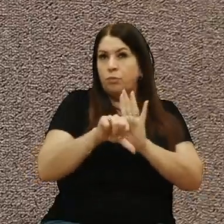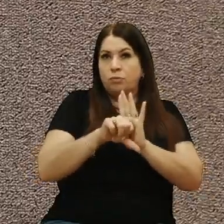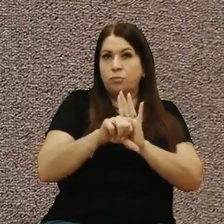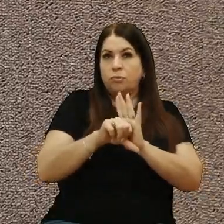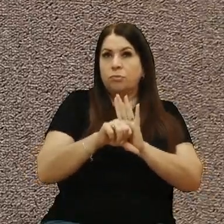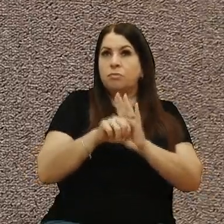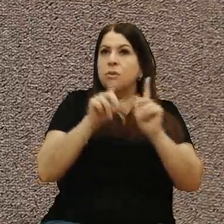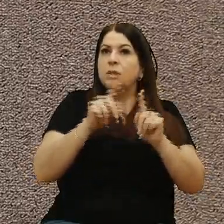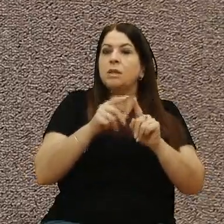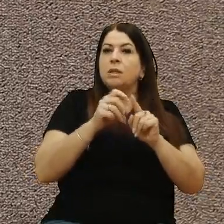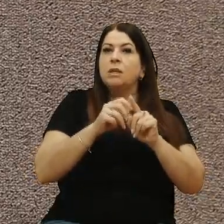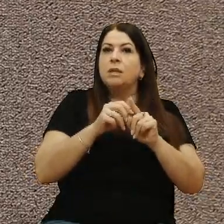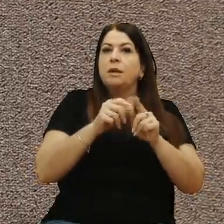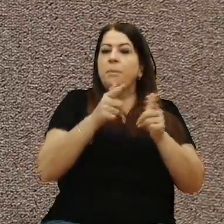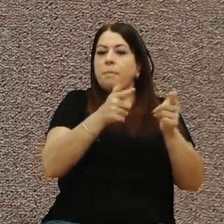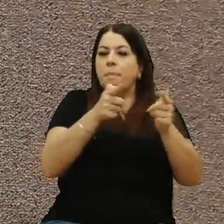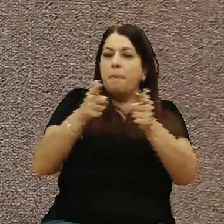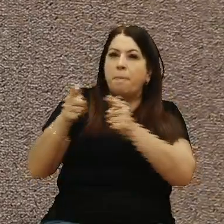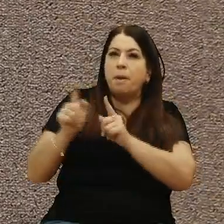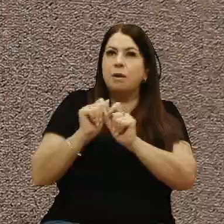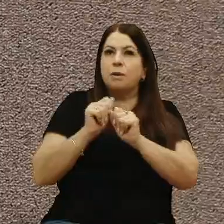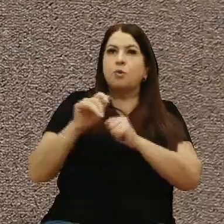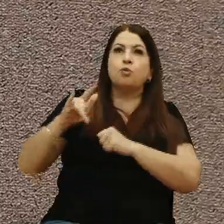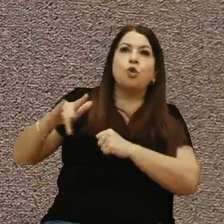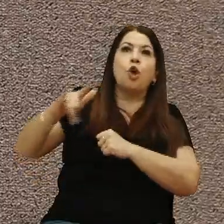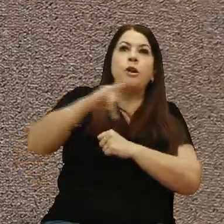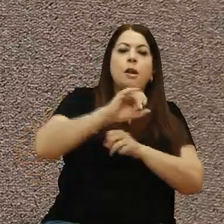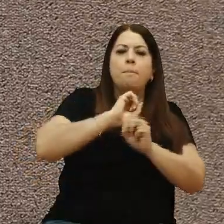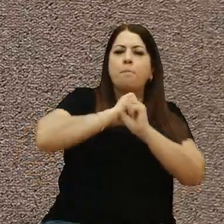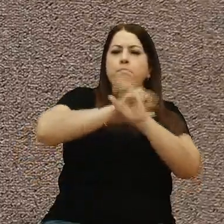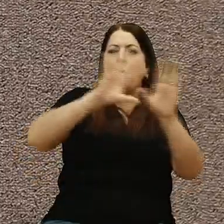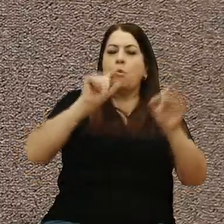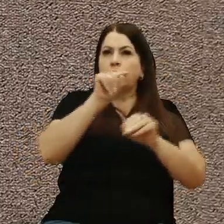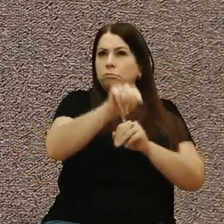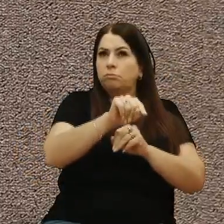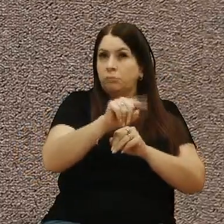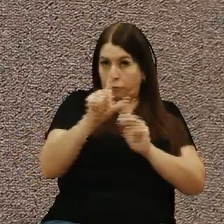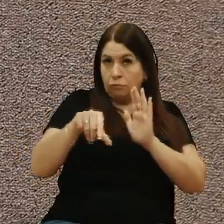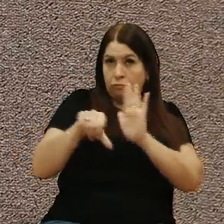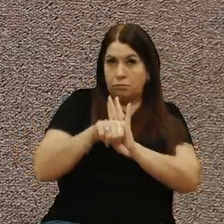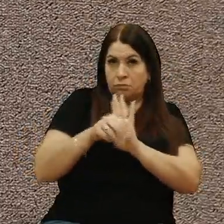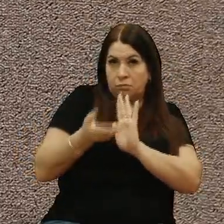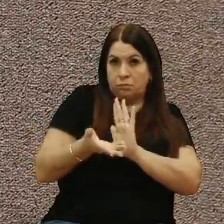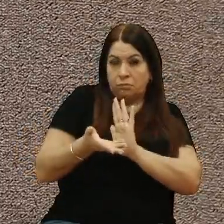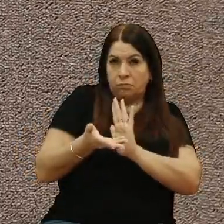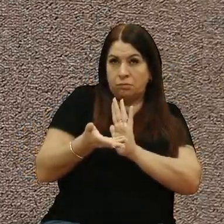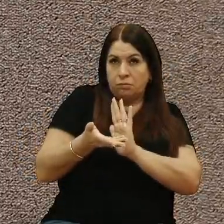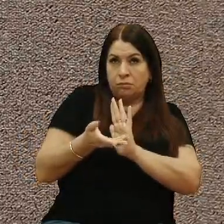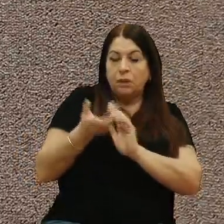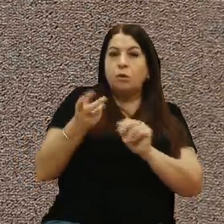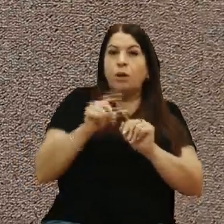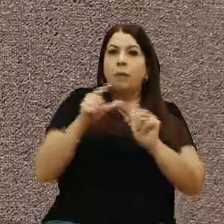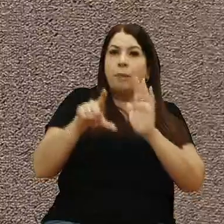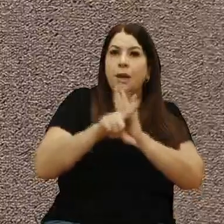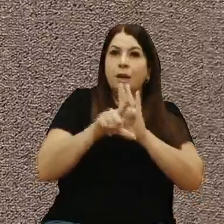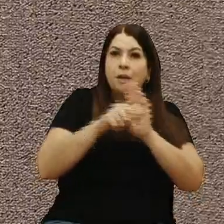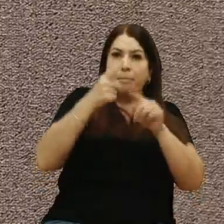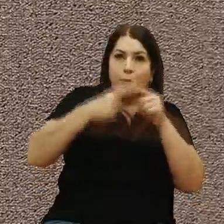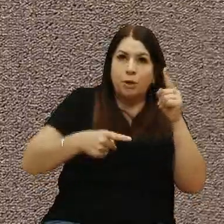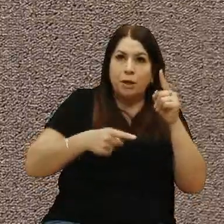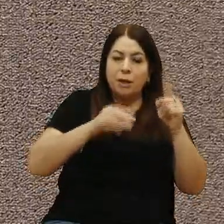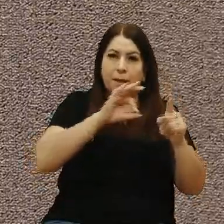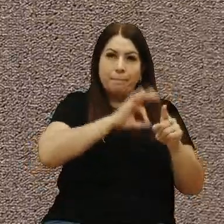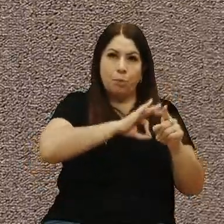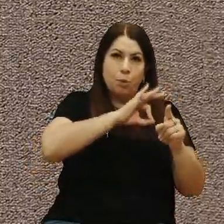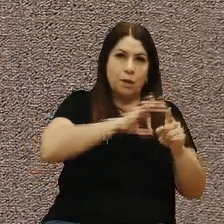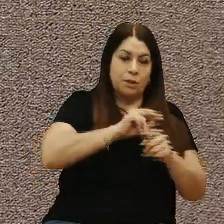é que bombardeou a polícia com os drones? Não foram os criminosos? Mas agora ela quer uma lei que proíba a